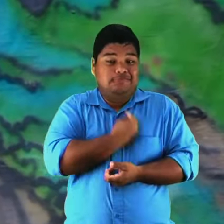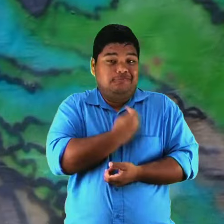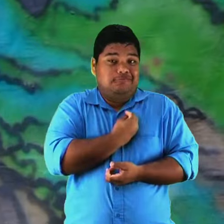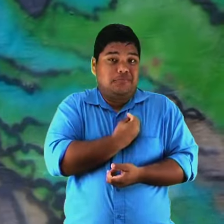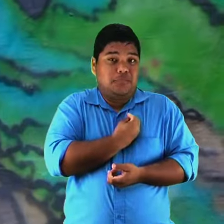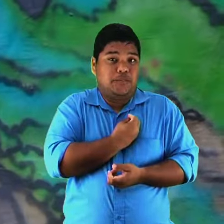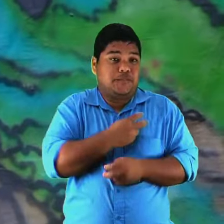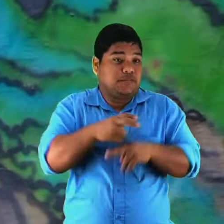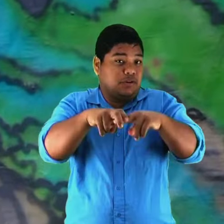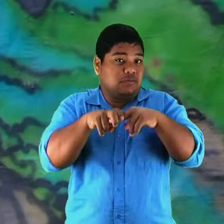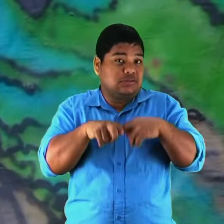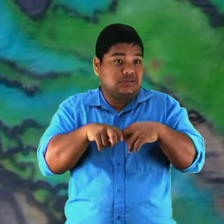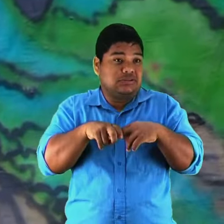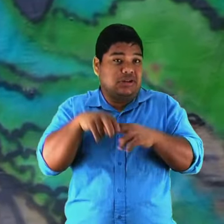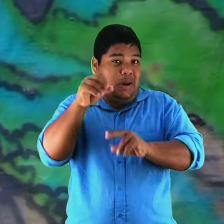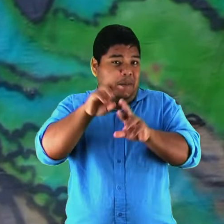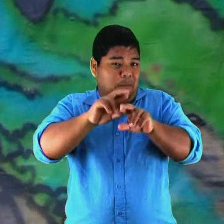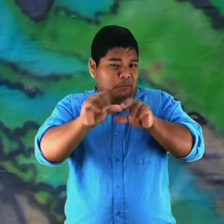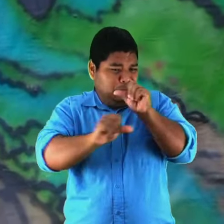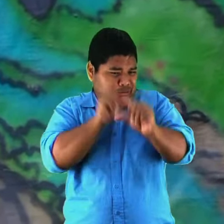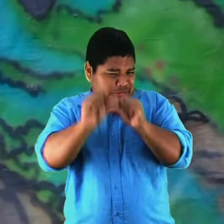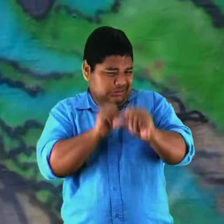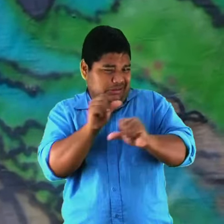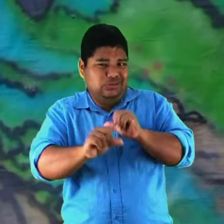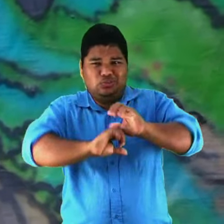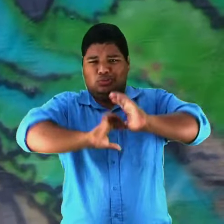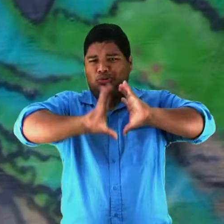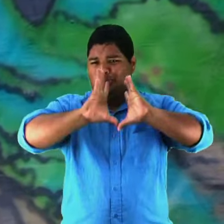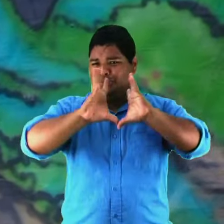Talvez a decisão é mudar completamente.